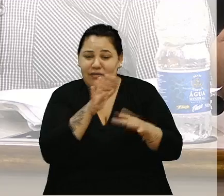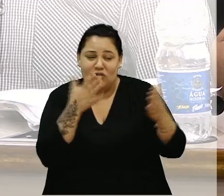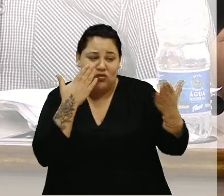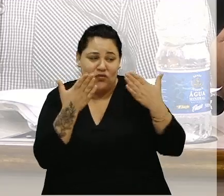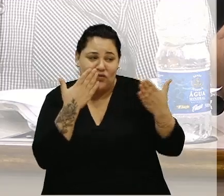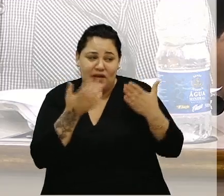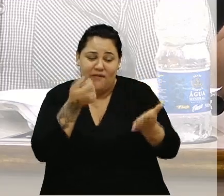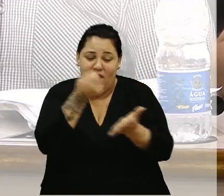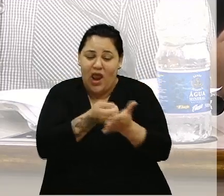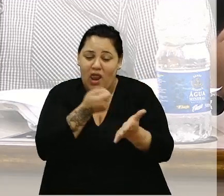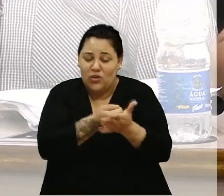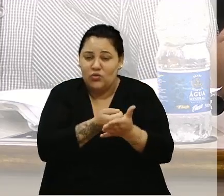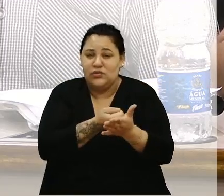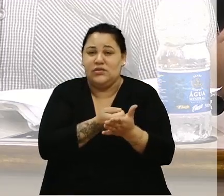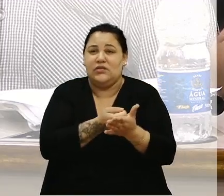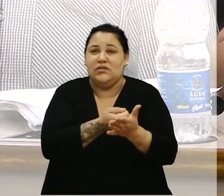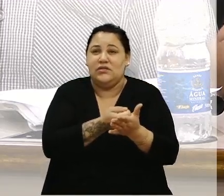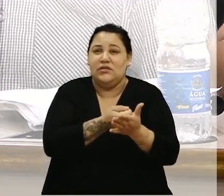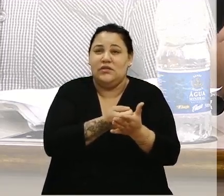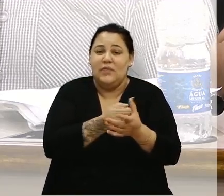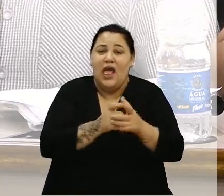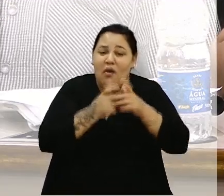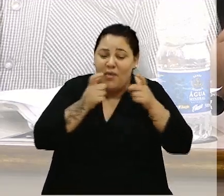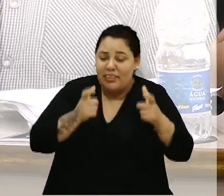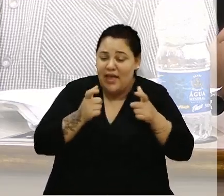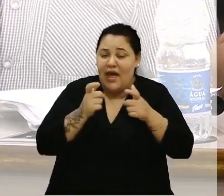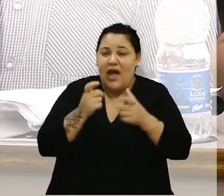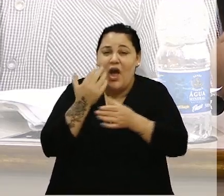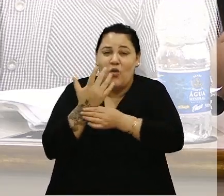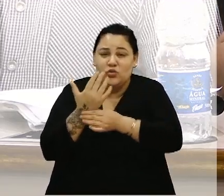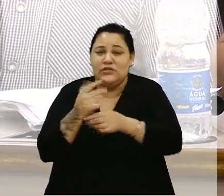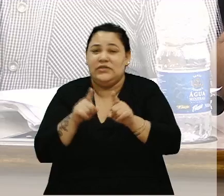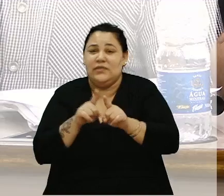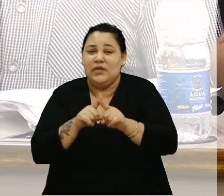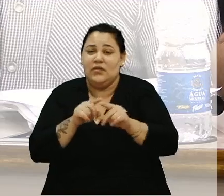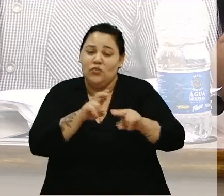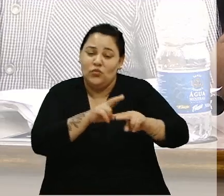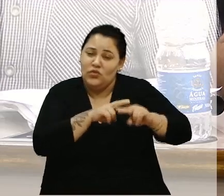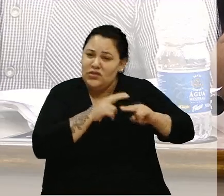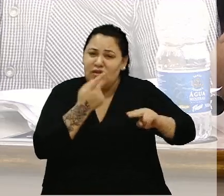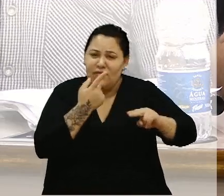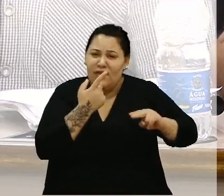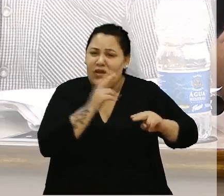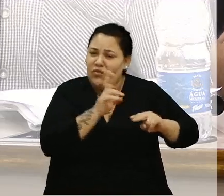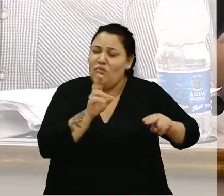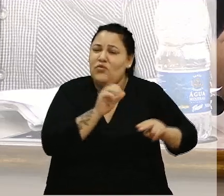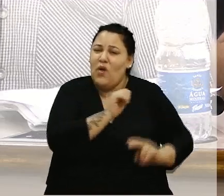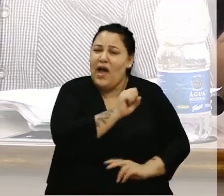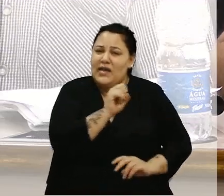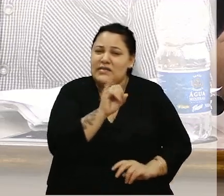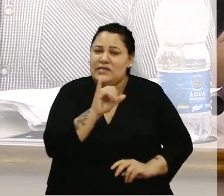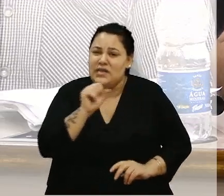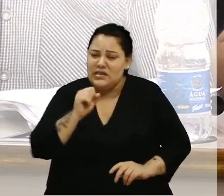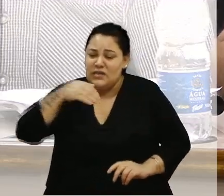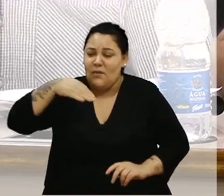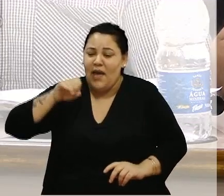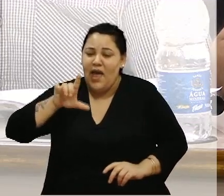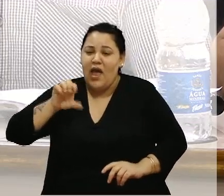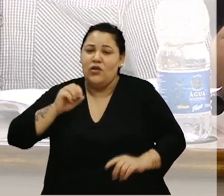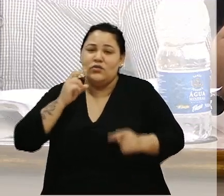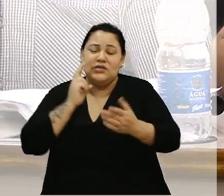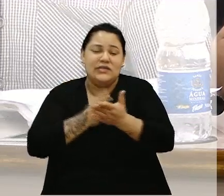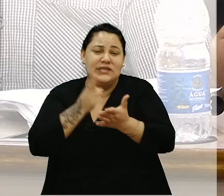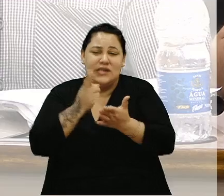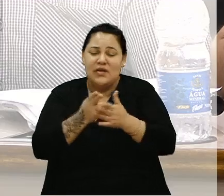pela URGS, da extensão da URGS. Então, por isso que eu cito o Assis Melo, na época do governo federal, que sempre foi uma pessoa fiel a